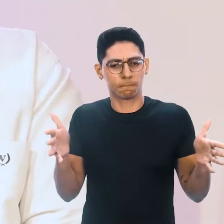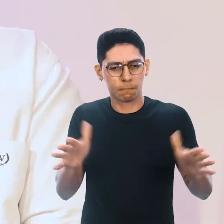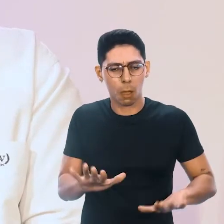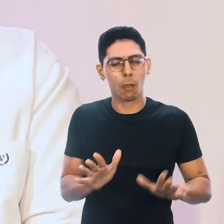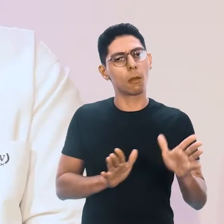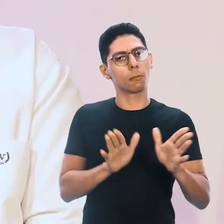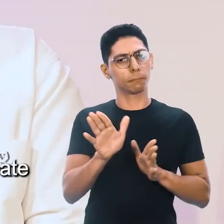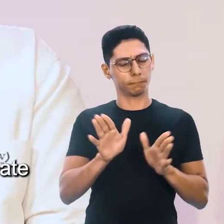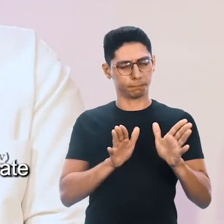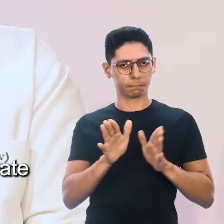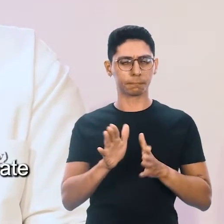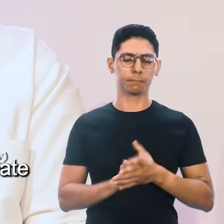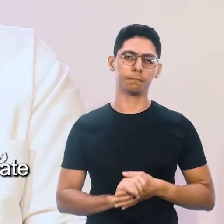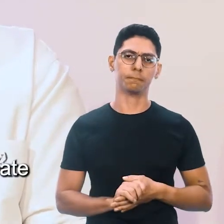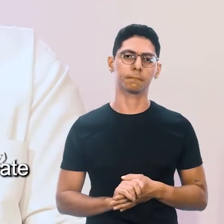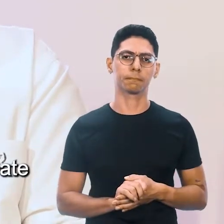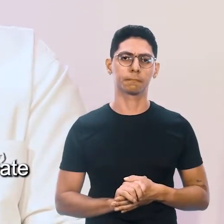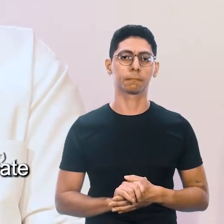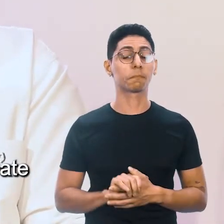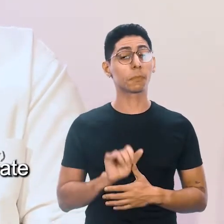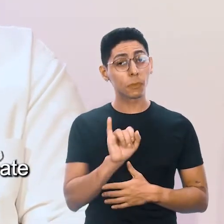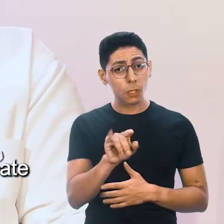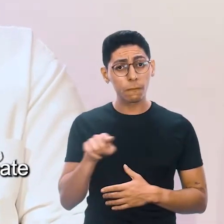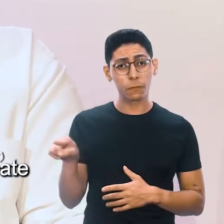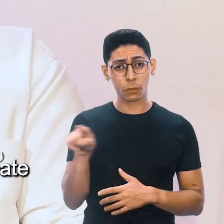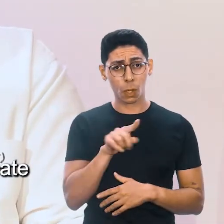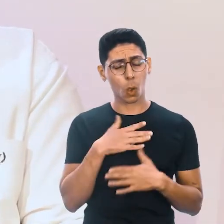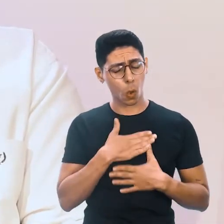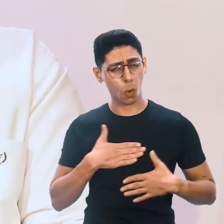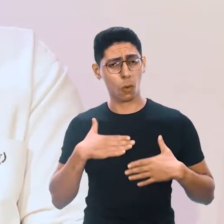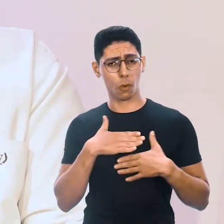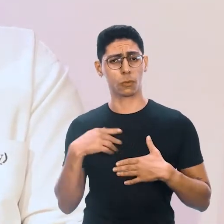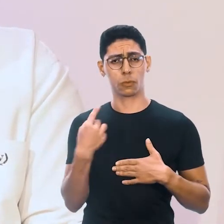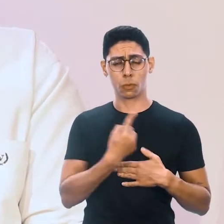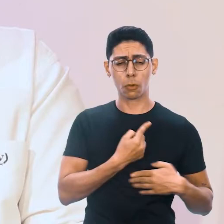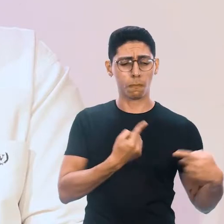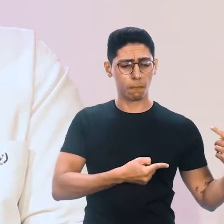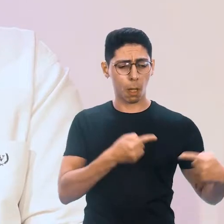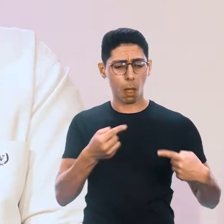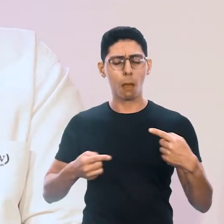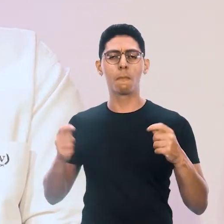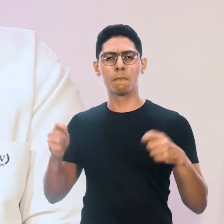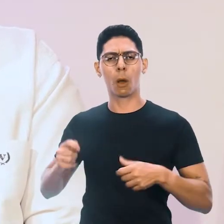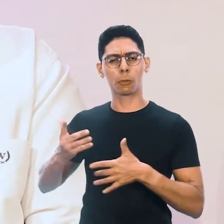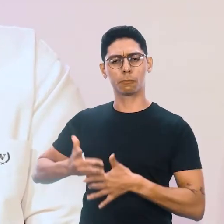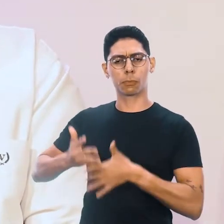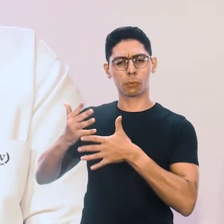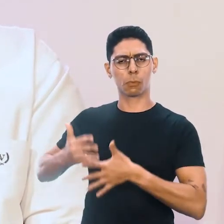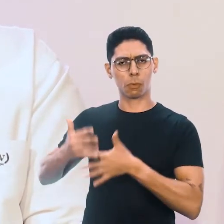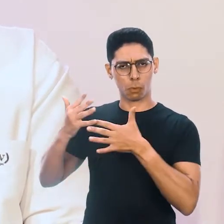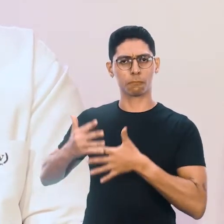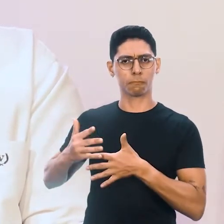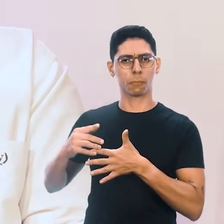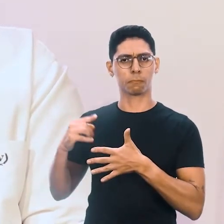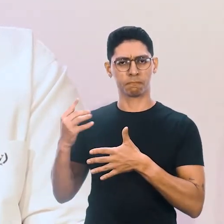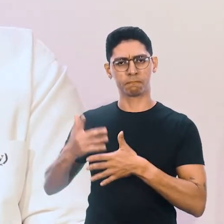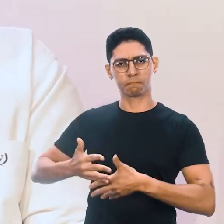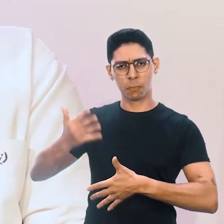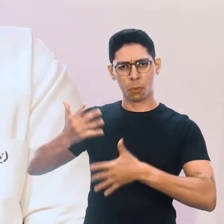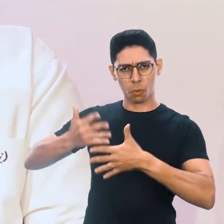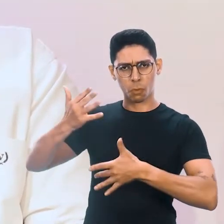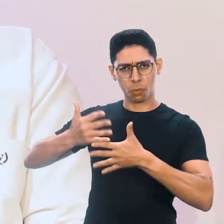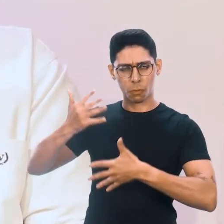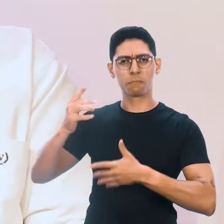e inclusão. E se você está gostando aqui do nosso bate-papo, pode ir interagindo com a gente aí pelo nosso